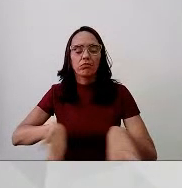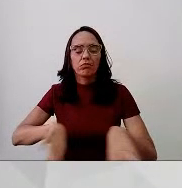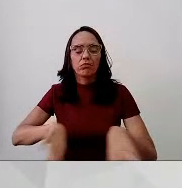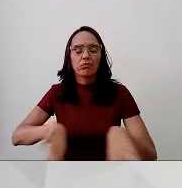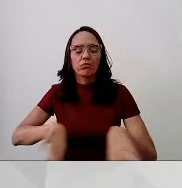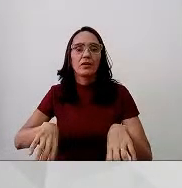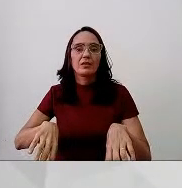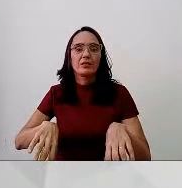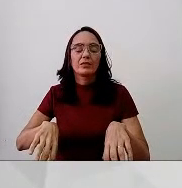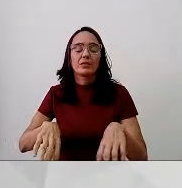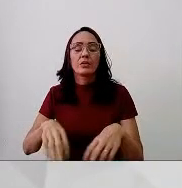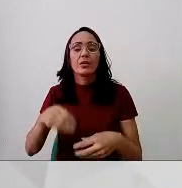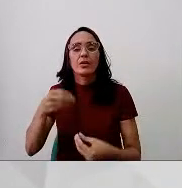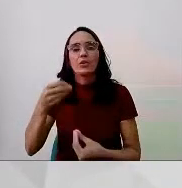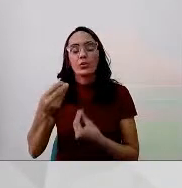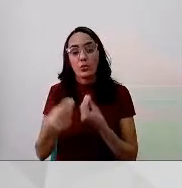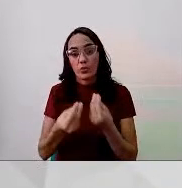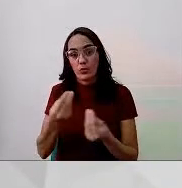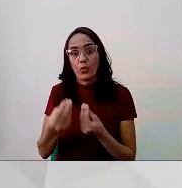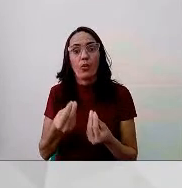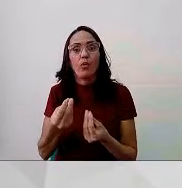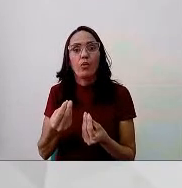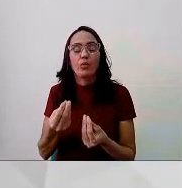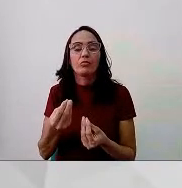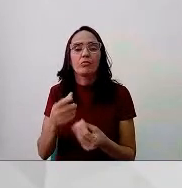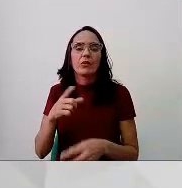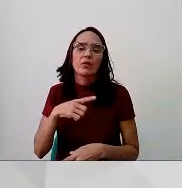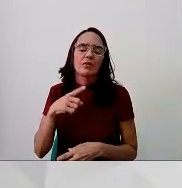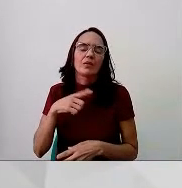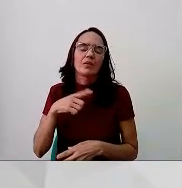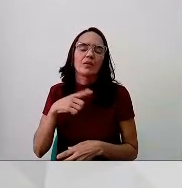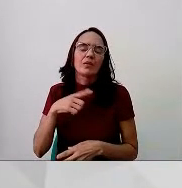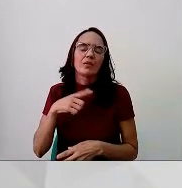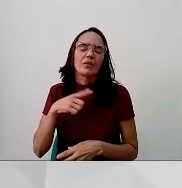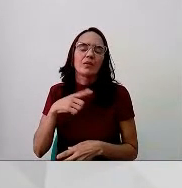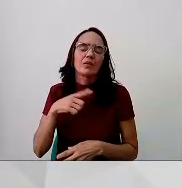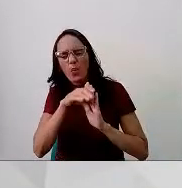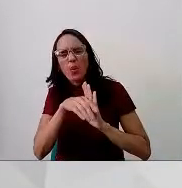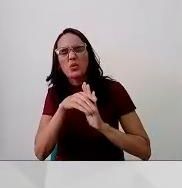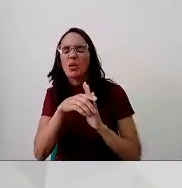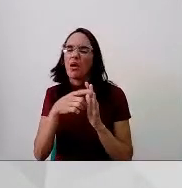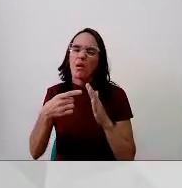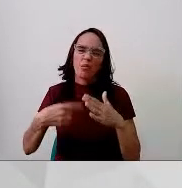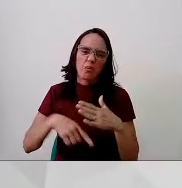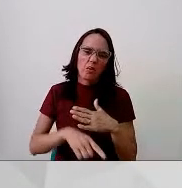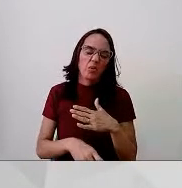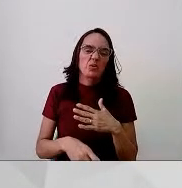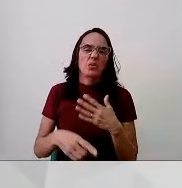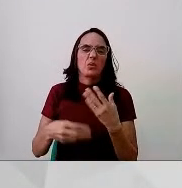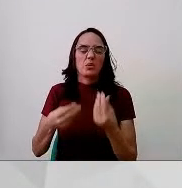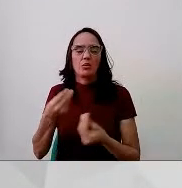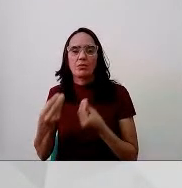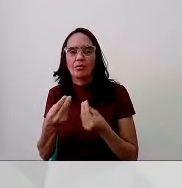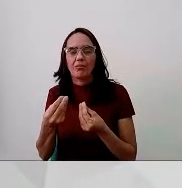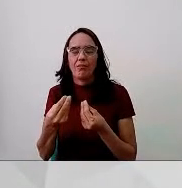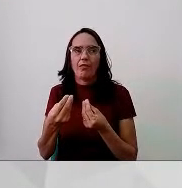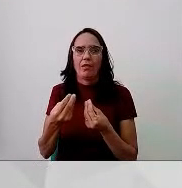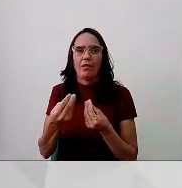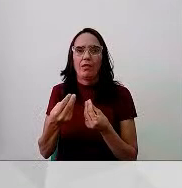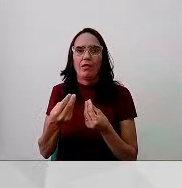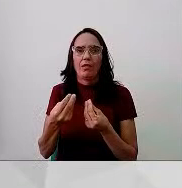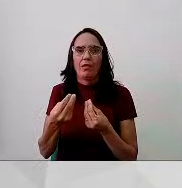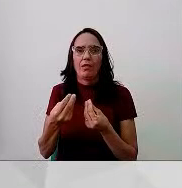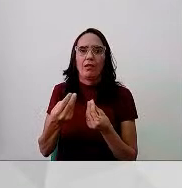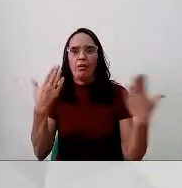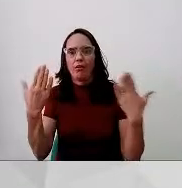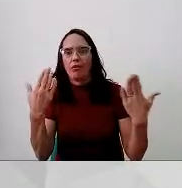abrupta, entre um conceito, entre um modelo, né? Ou é branco ou é preto. Não, agora você tem níveis de